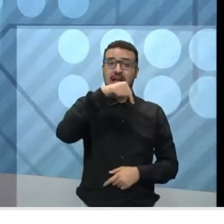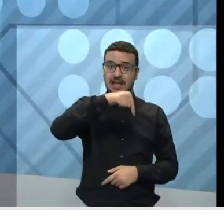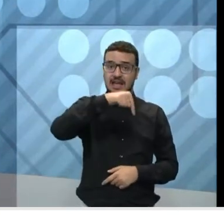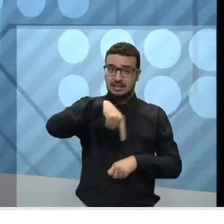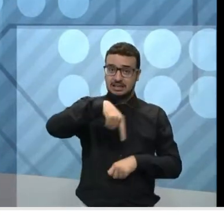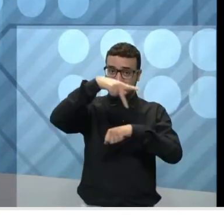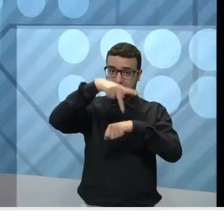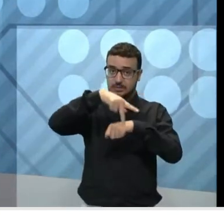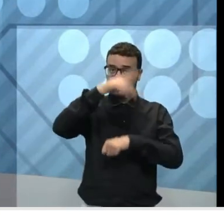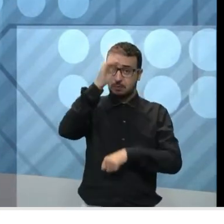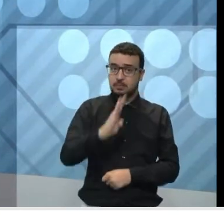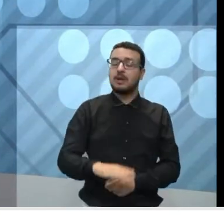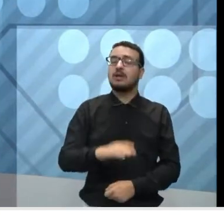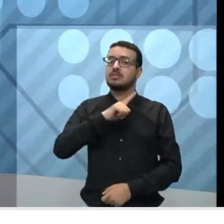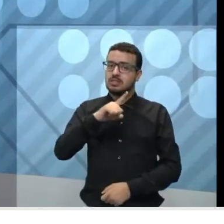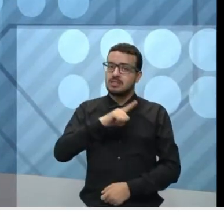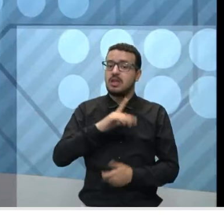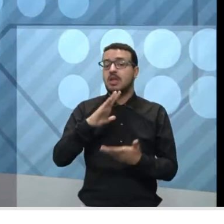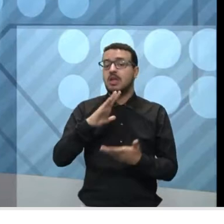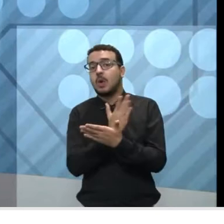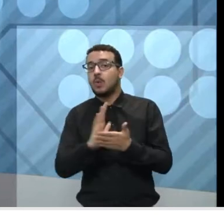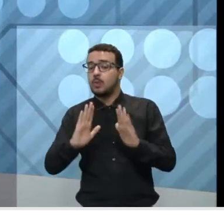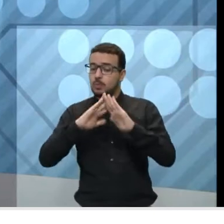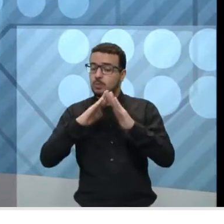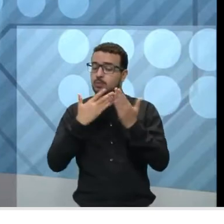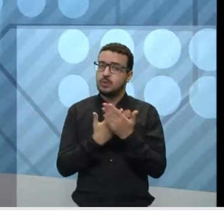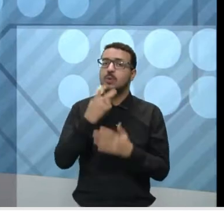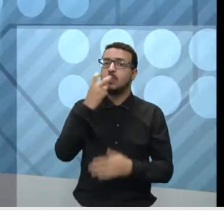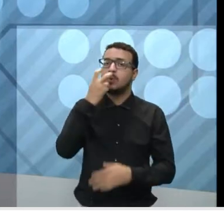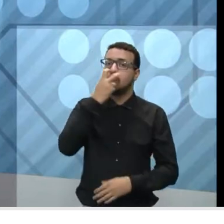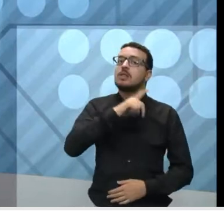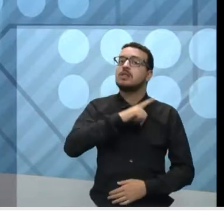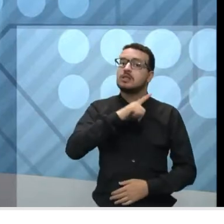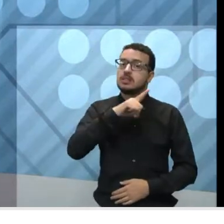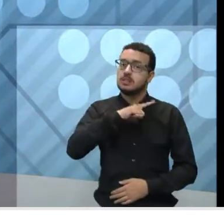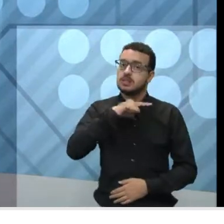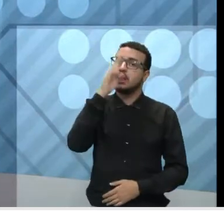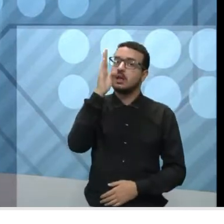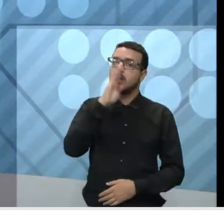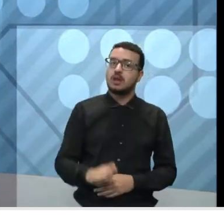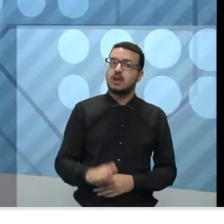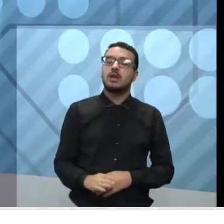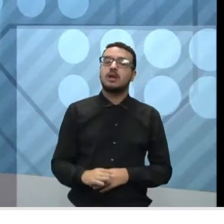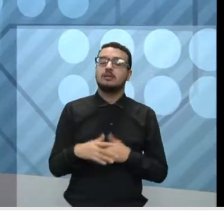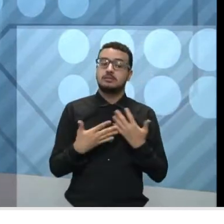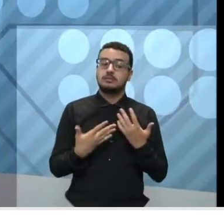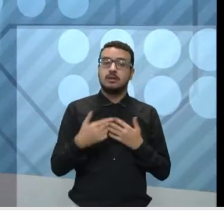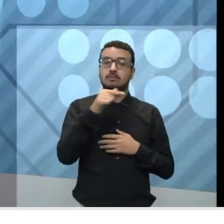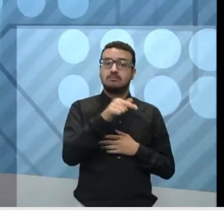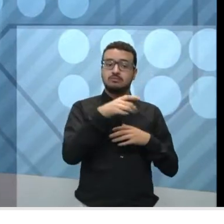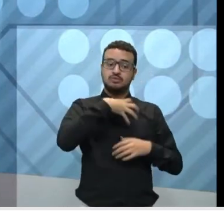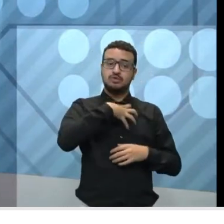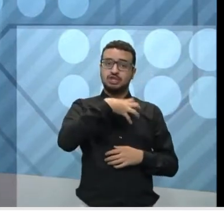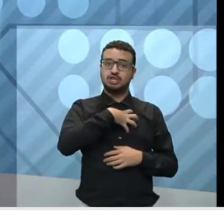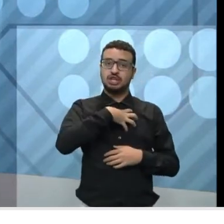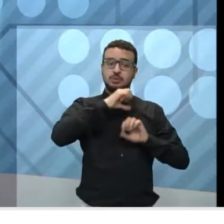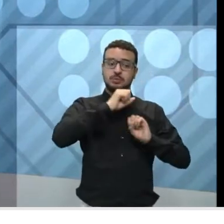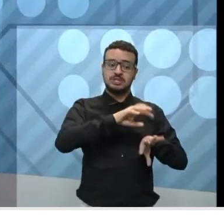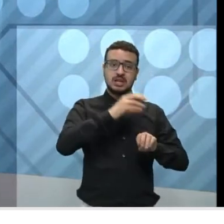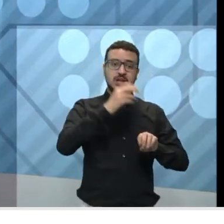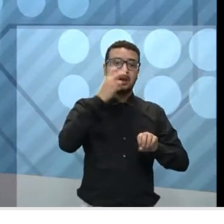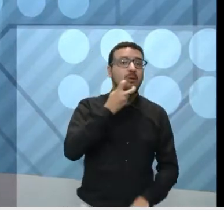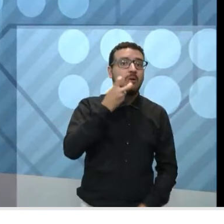tá? E essa prática pedagógica que vem, então, atender hoje, nos dias atuais, principalmente surdos que foram